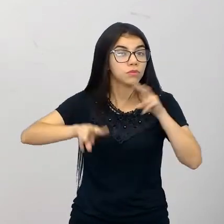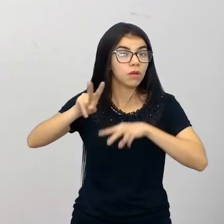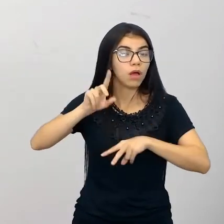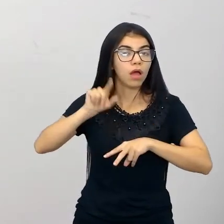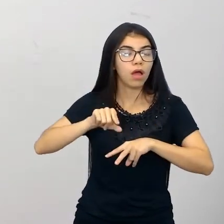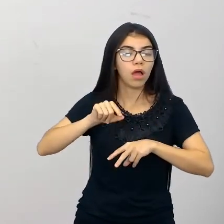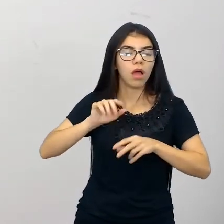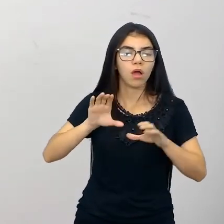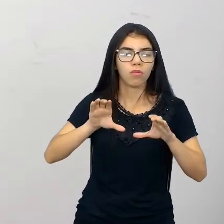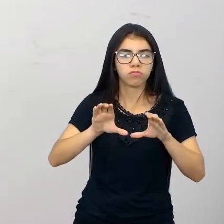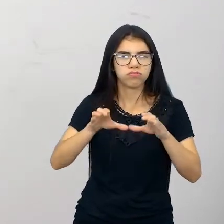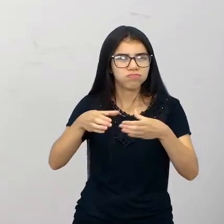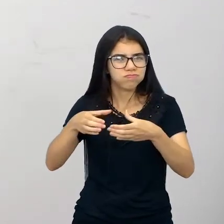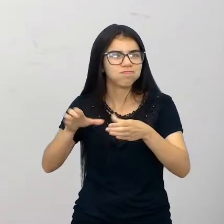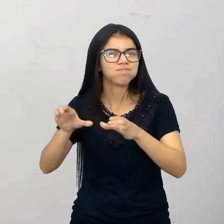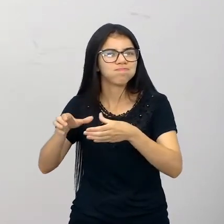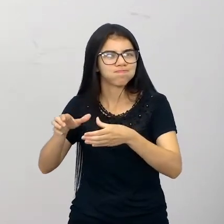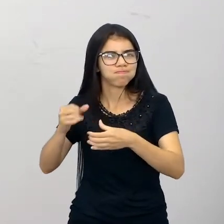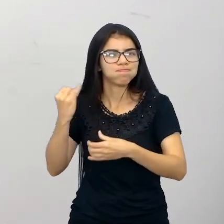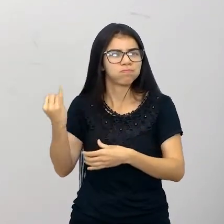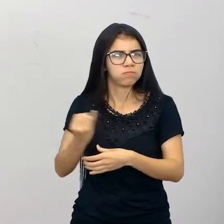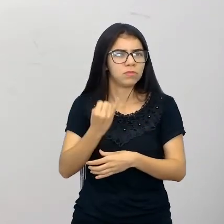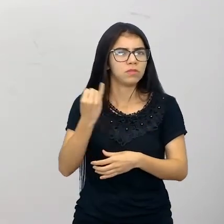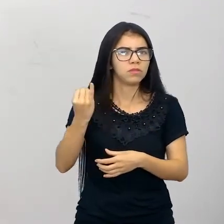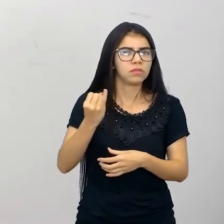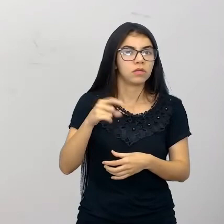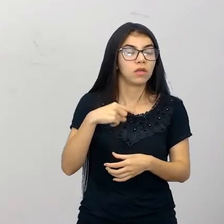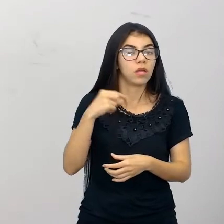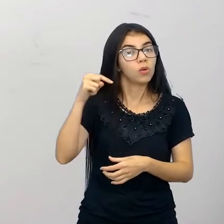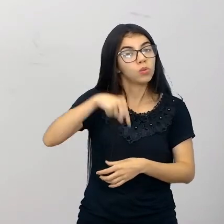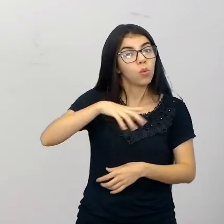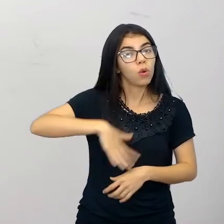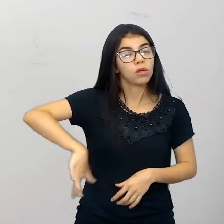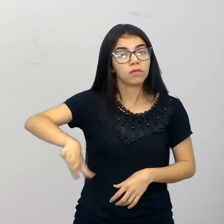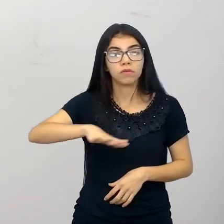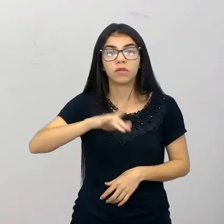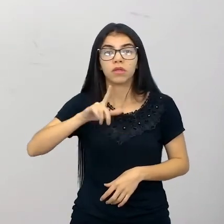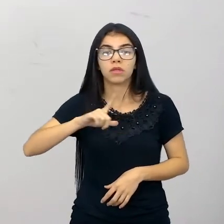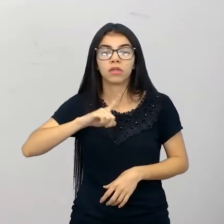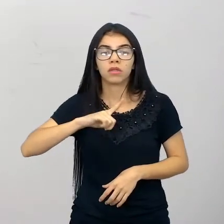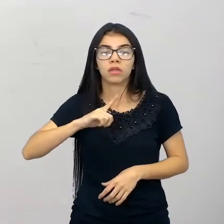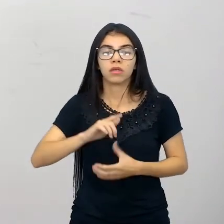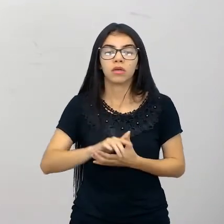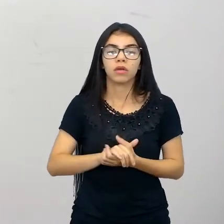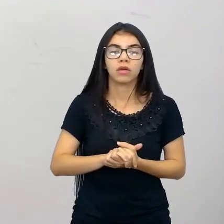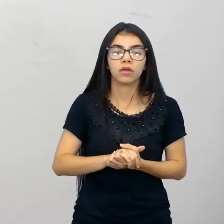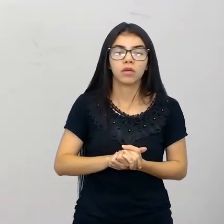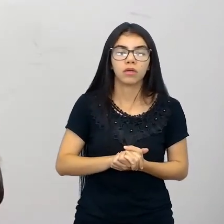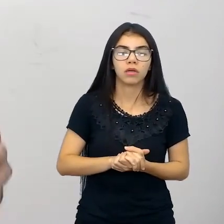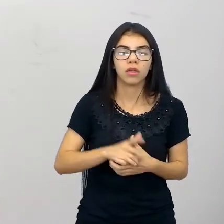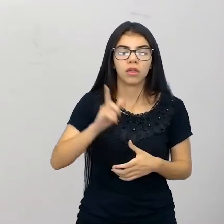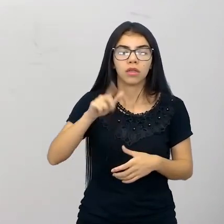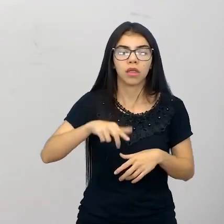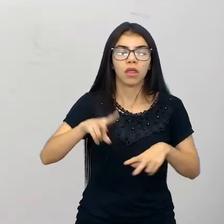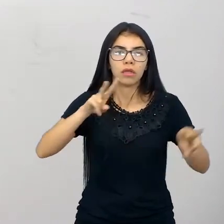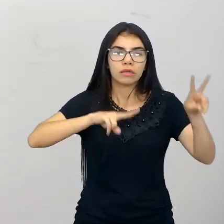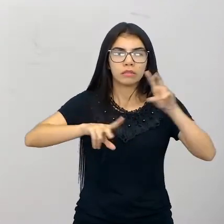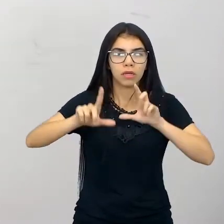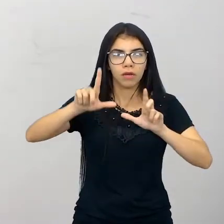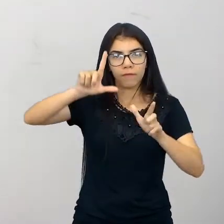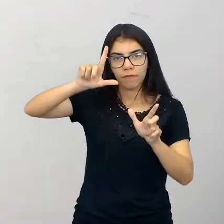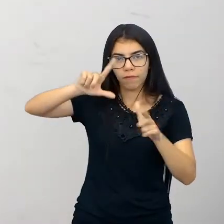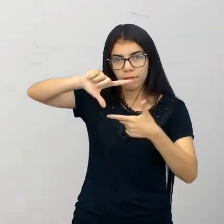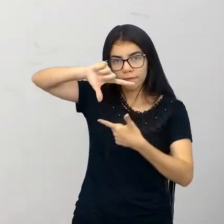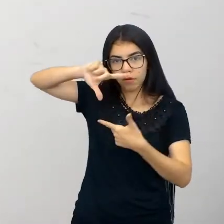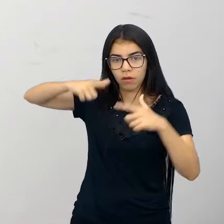o trabalho em grupo é muito importante. Eu estou aqui com vocês, eu tenho um suíte ali que é o espaço que coordena nossas imagens, eu não sei